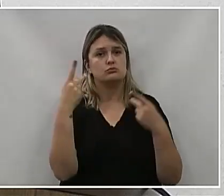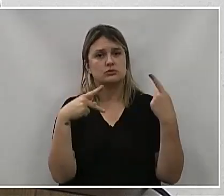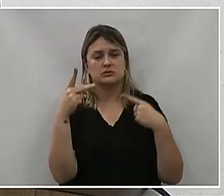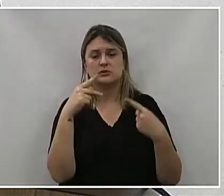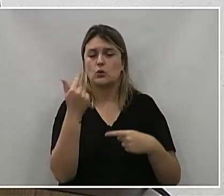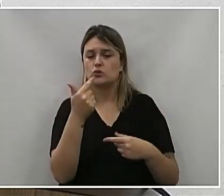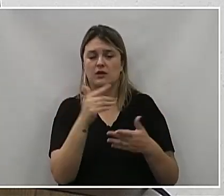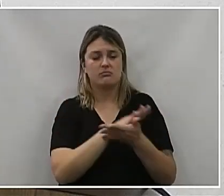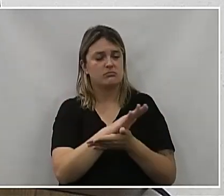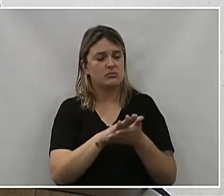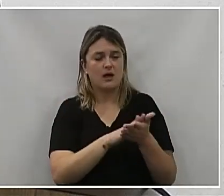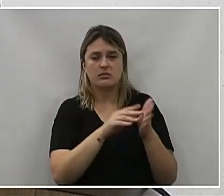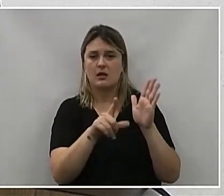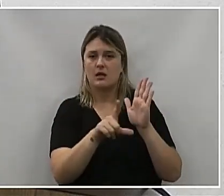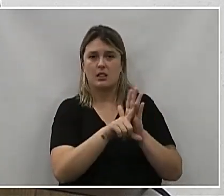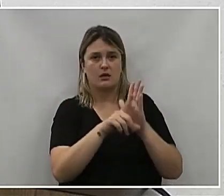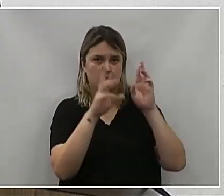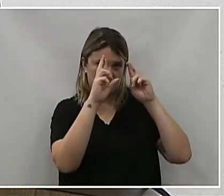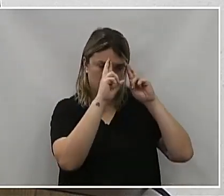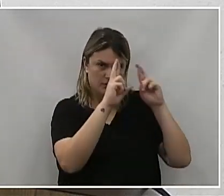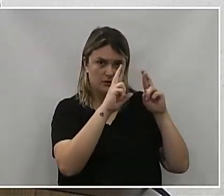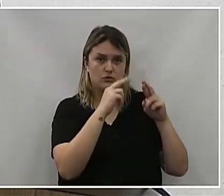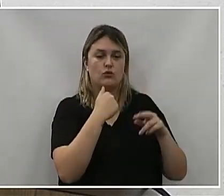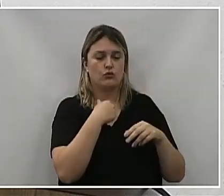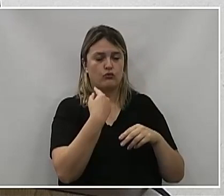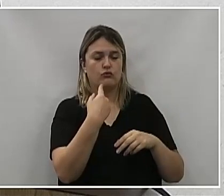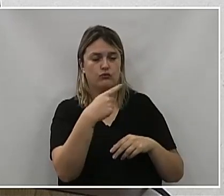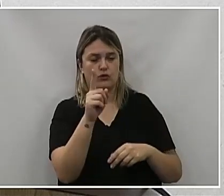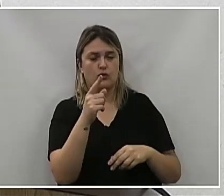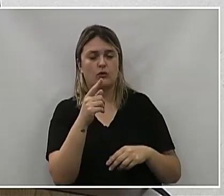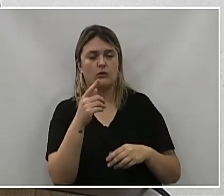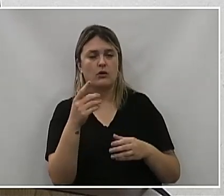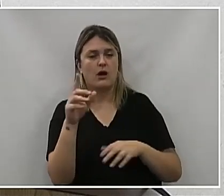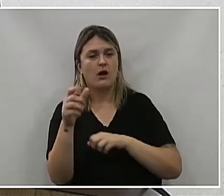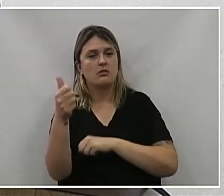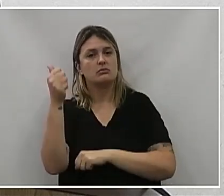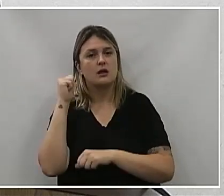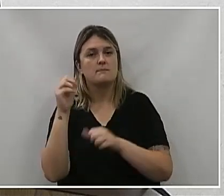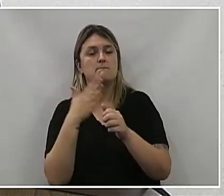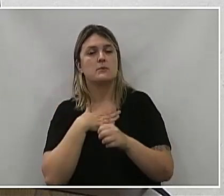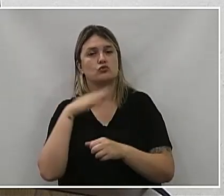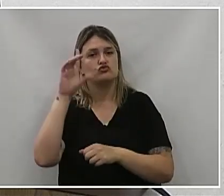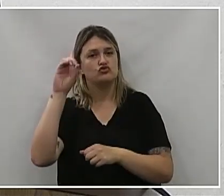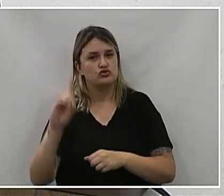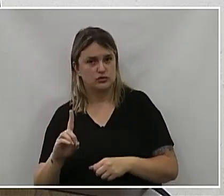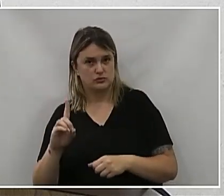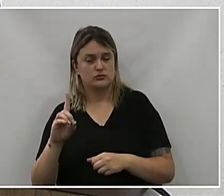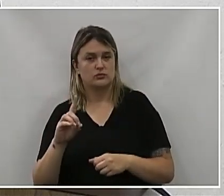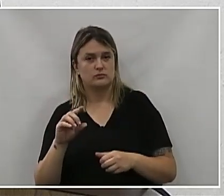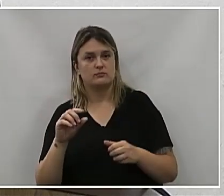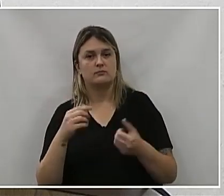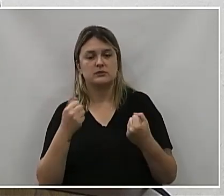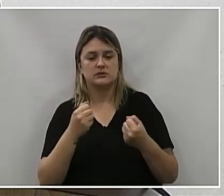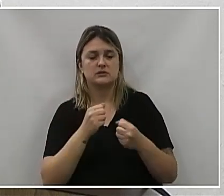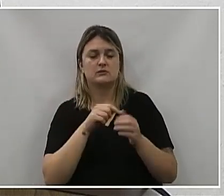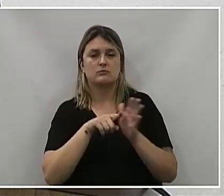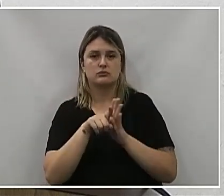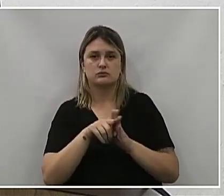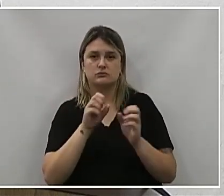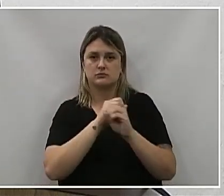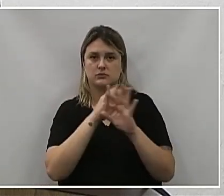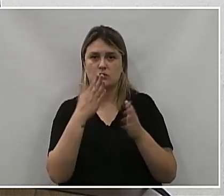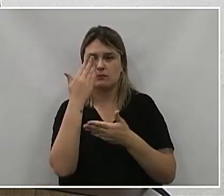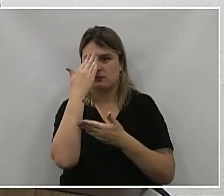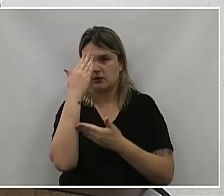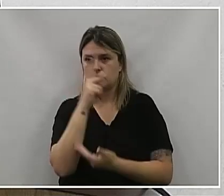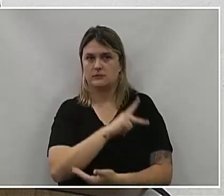não tem nada de legal nisso aqui, e vou tomar as medidas que for necessário para que possam ser esses fatos esclarecidos. Muito obrigado, senhor